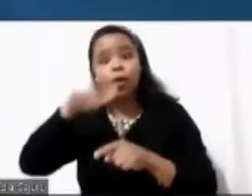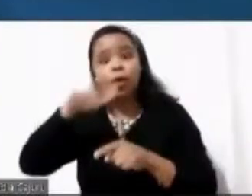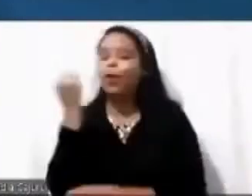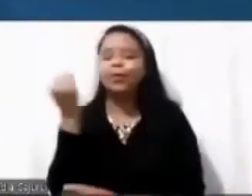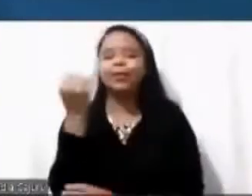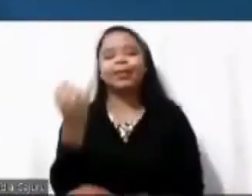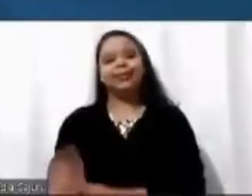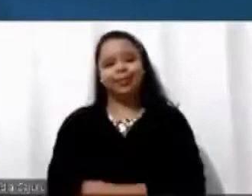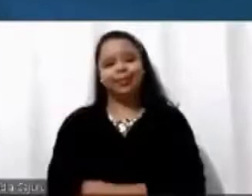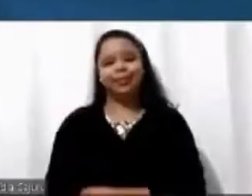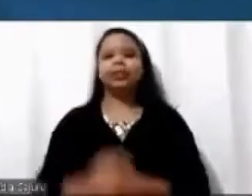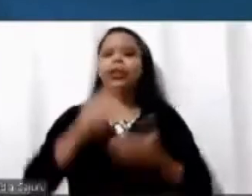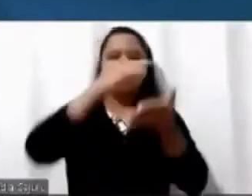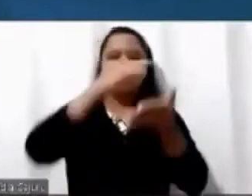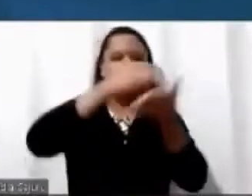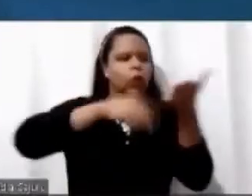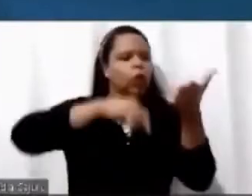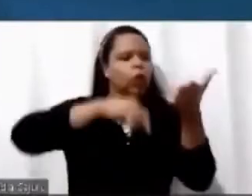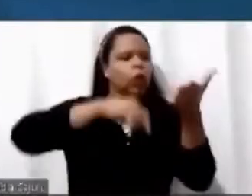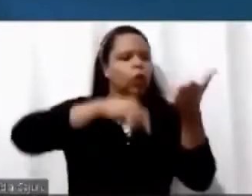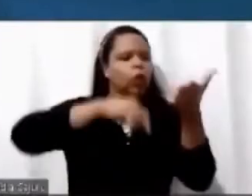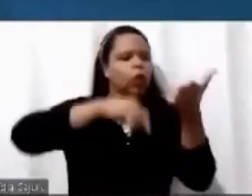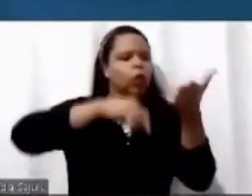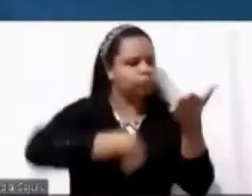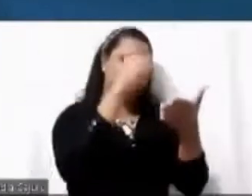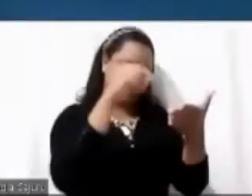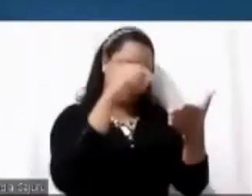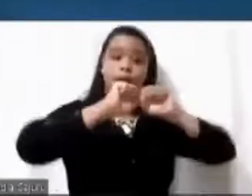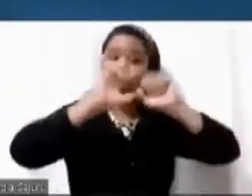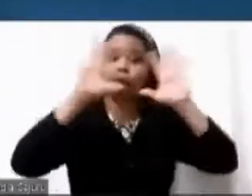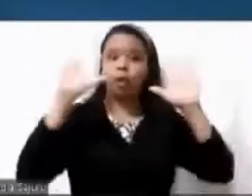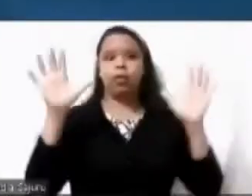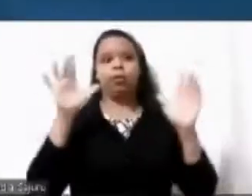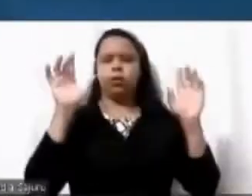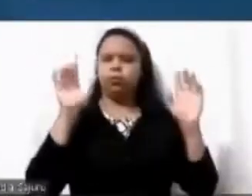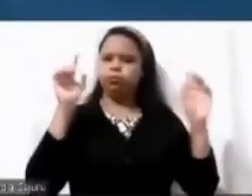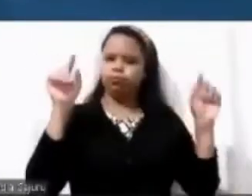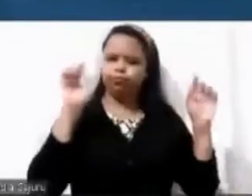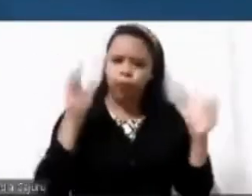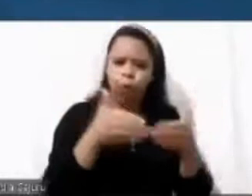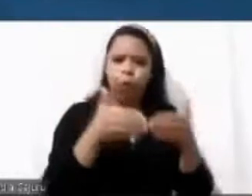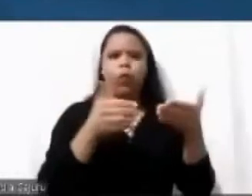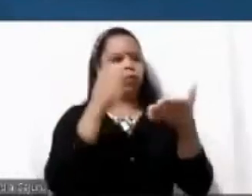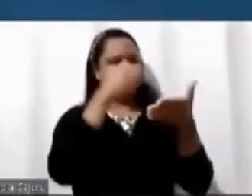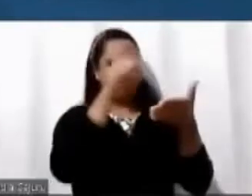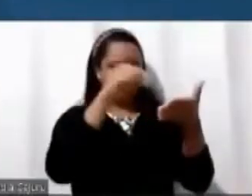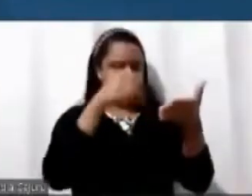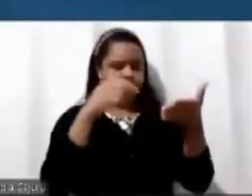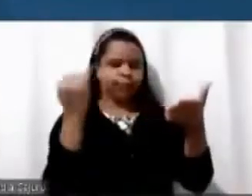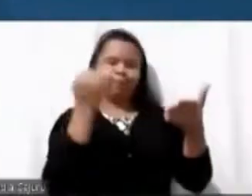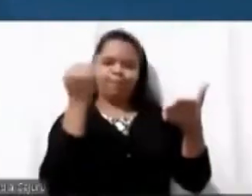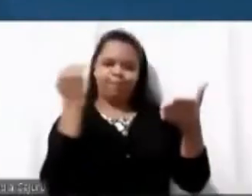preencham os documentos de uma forma clara, sucinta, objetiva, mas também com alguns